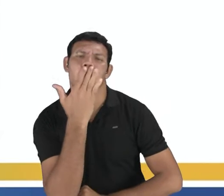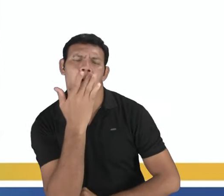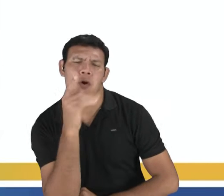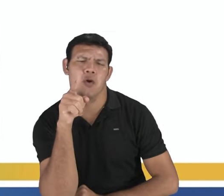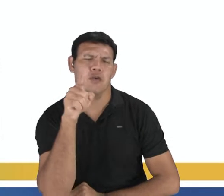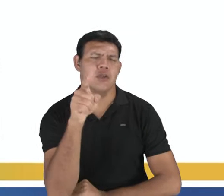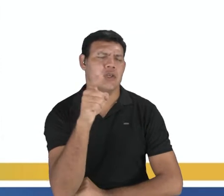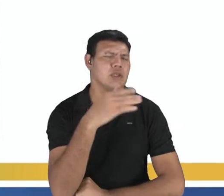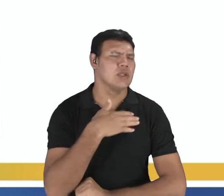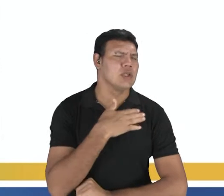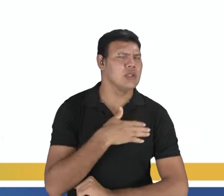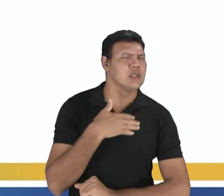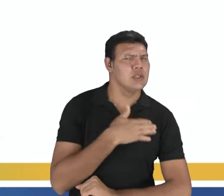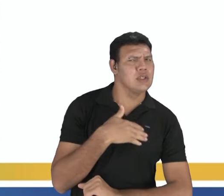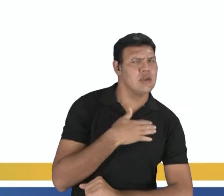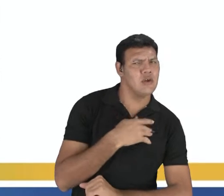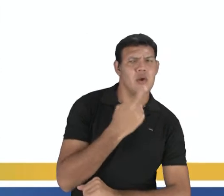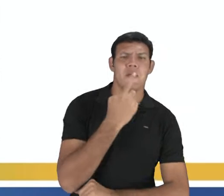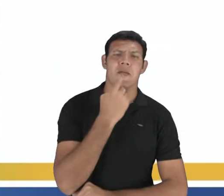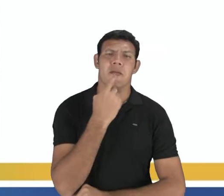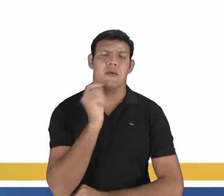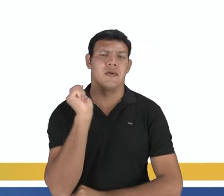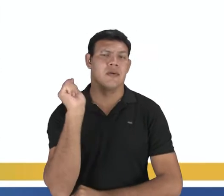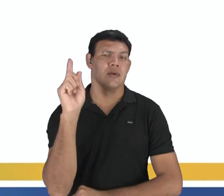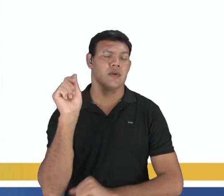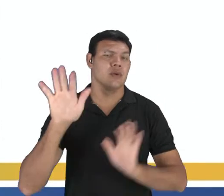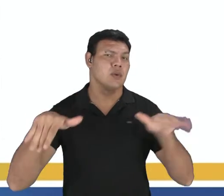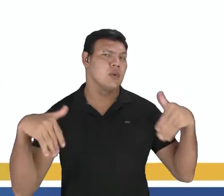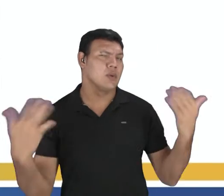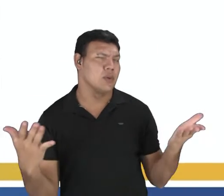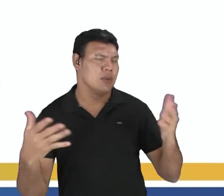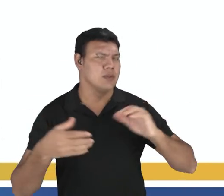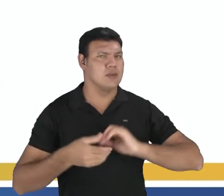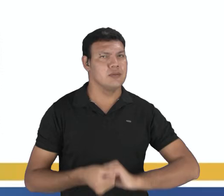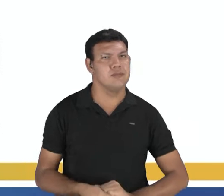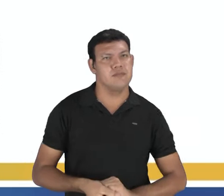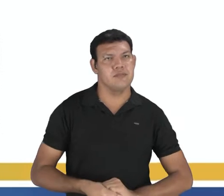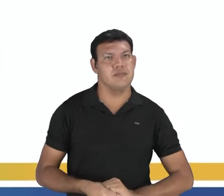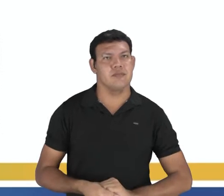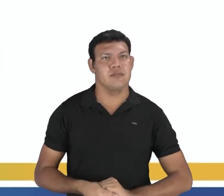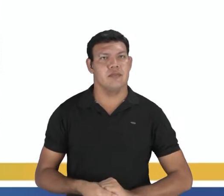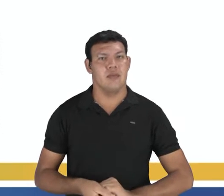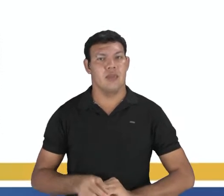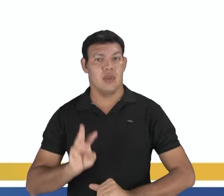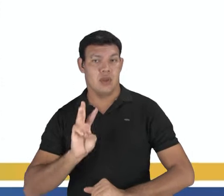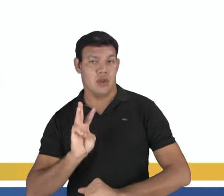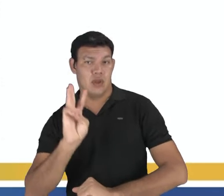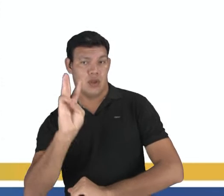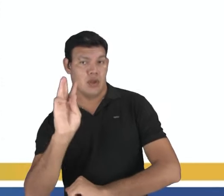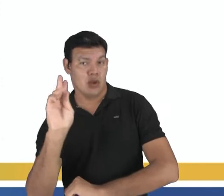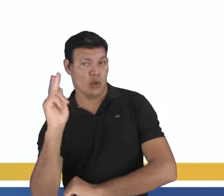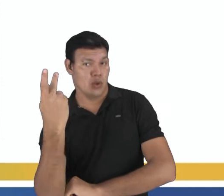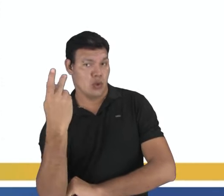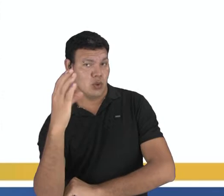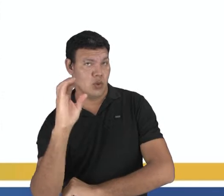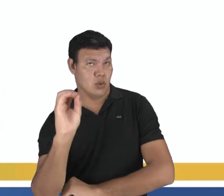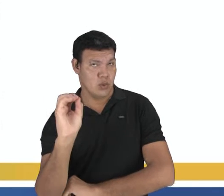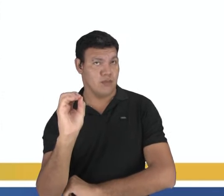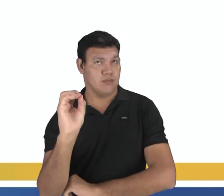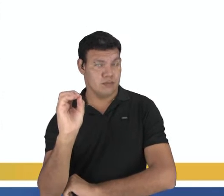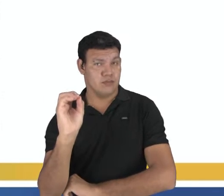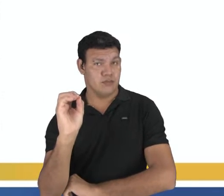mais vermelho ou azul o rum O que significa